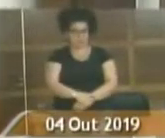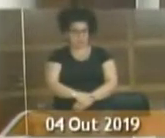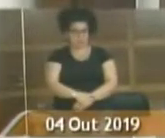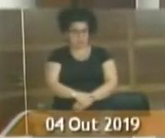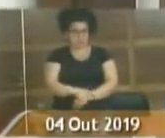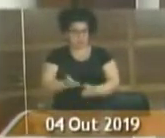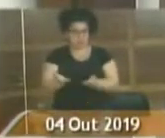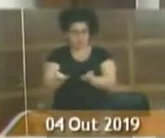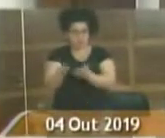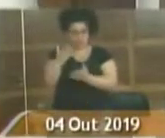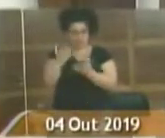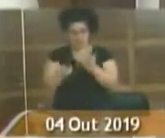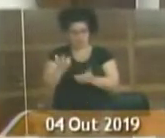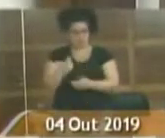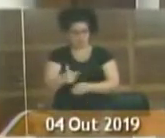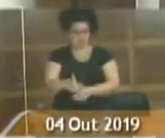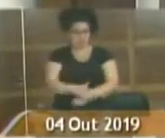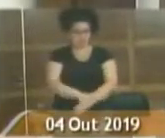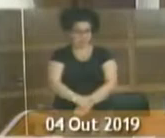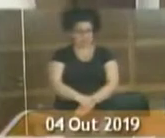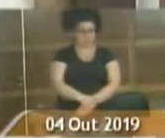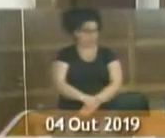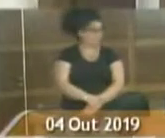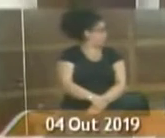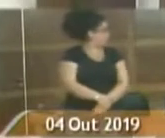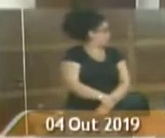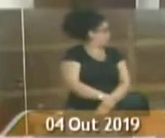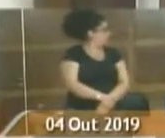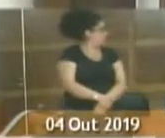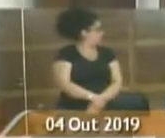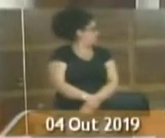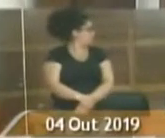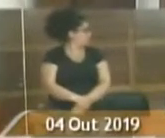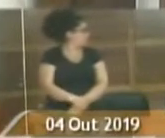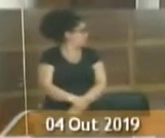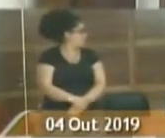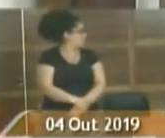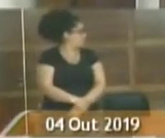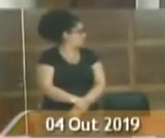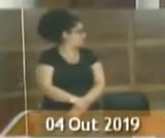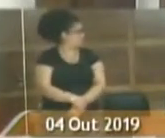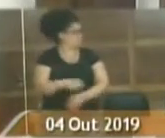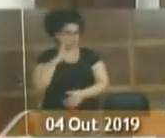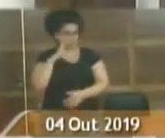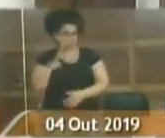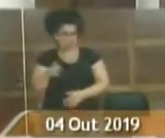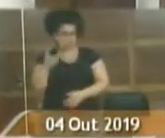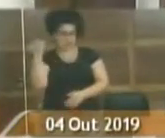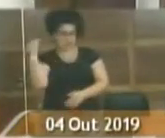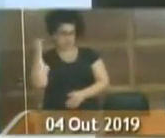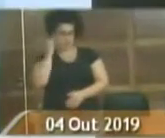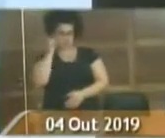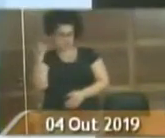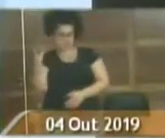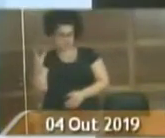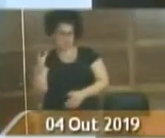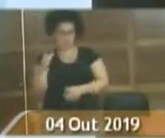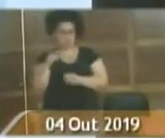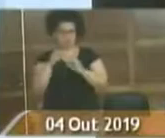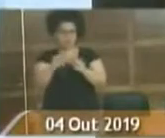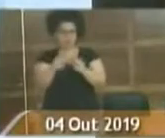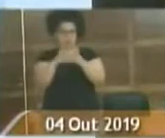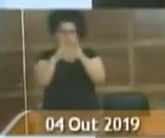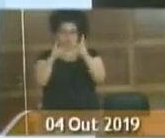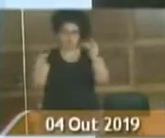Ah, é. Olha só, é que eu estou falando aqui, ó. Vocês viram que ele ficou bom? Você viu aquele outro gatinho que ficou bom? Então,